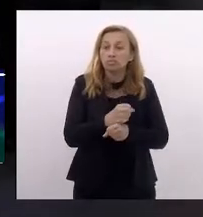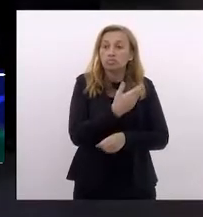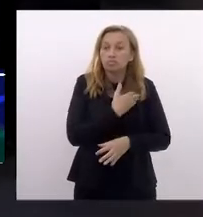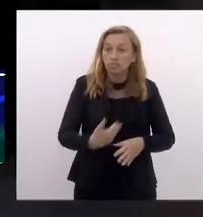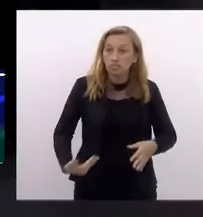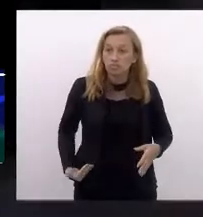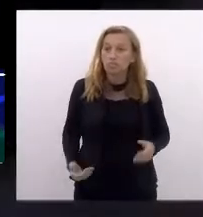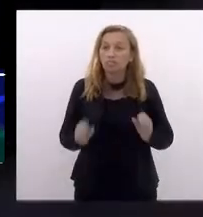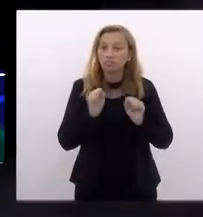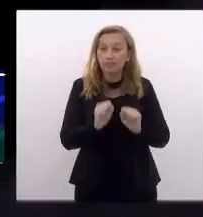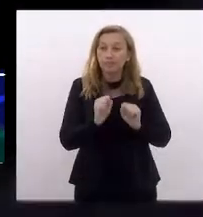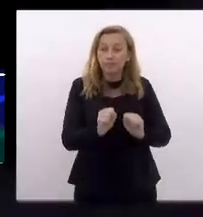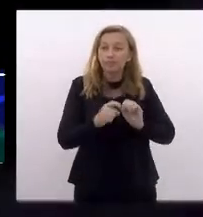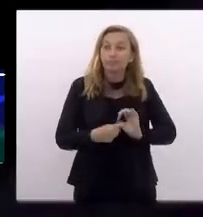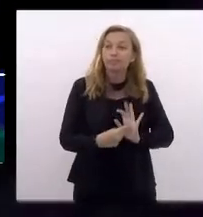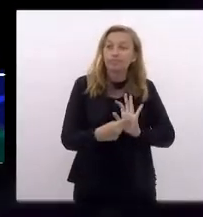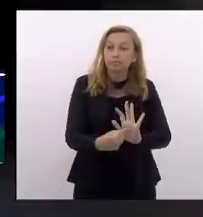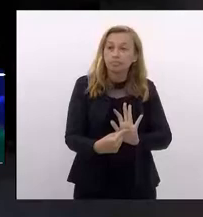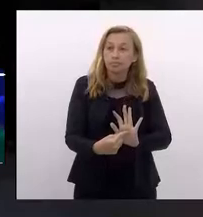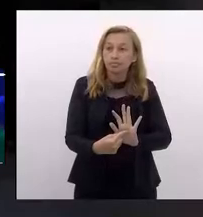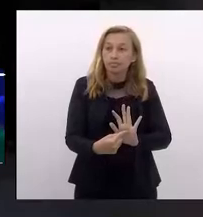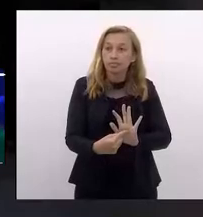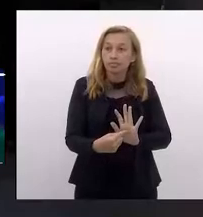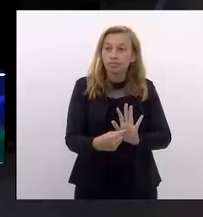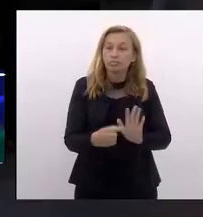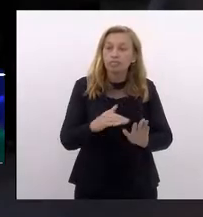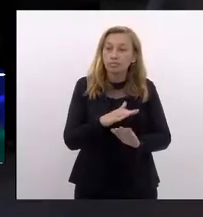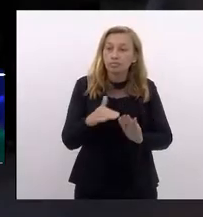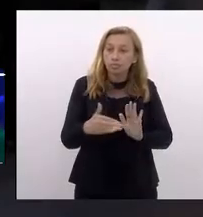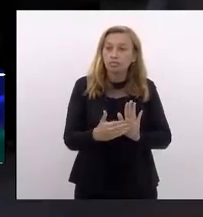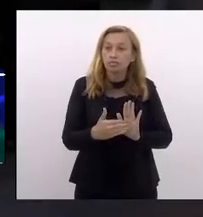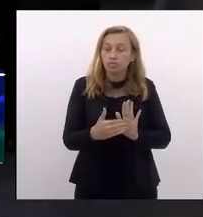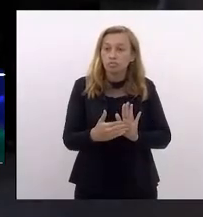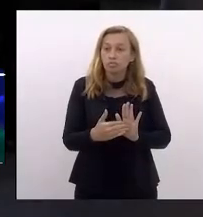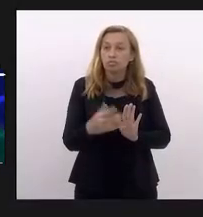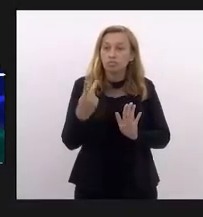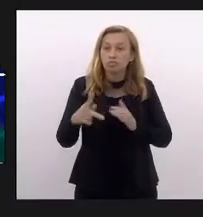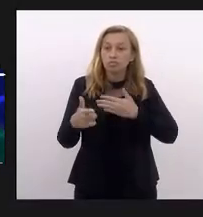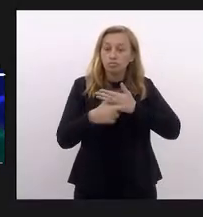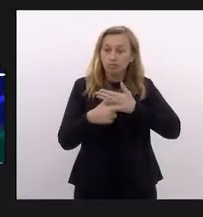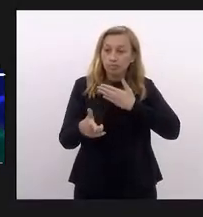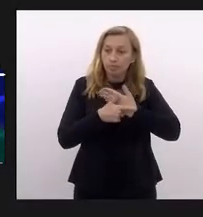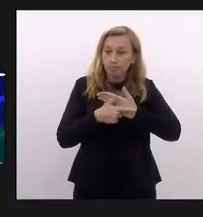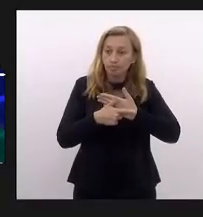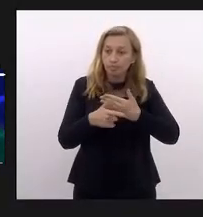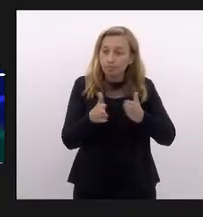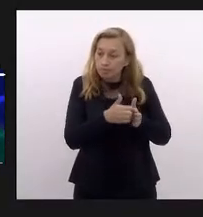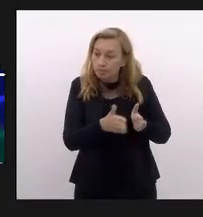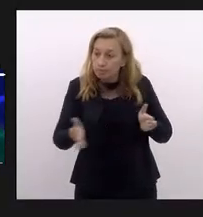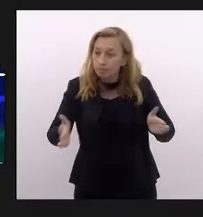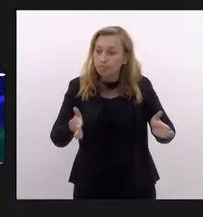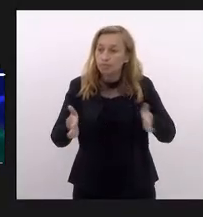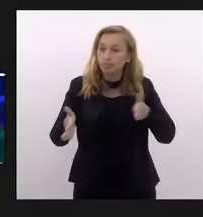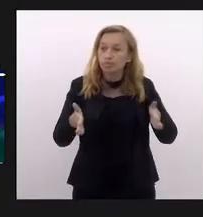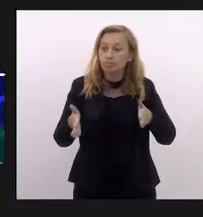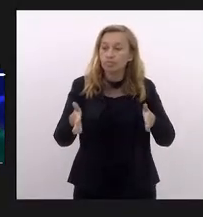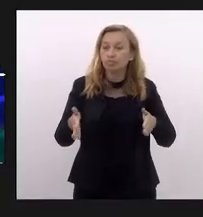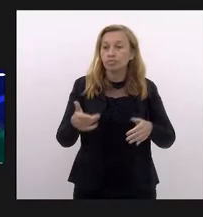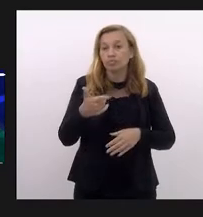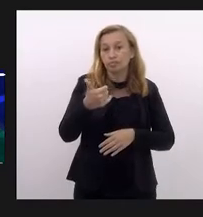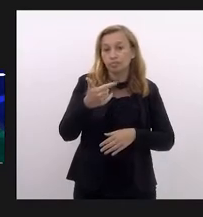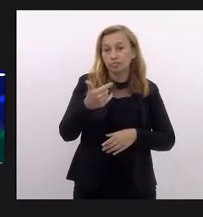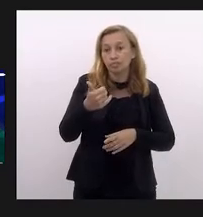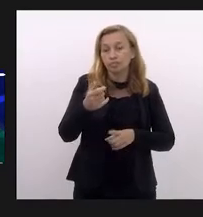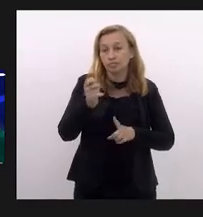governador vai poder mostrar de todo seu o seu papel do durante seu governo inteiro de